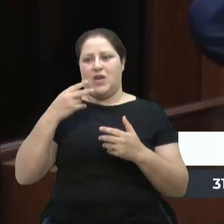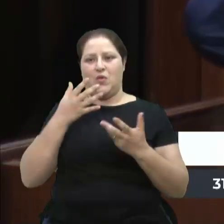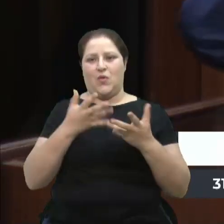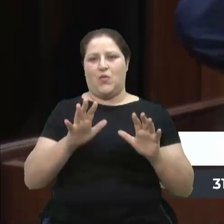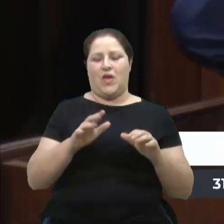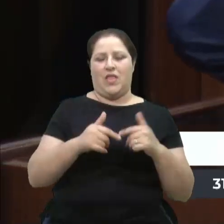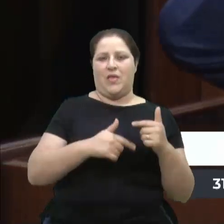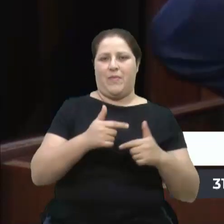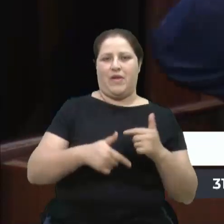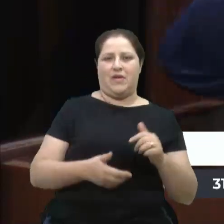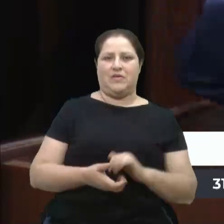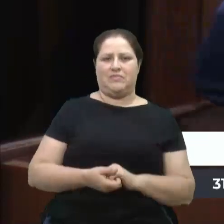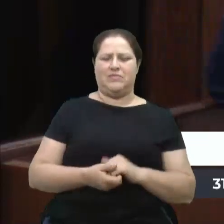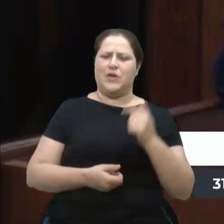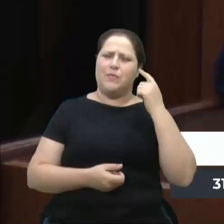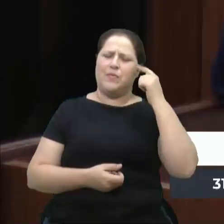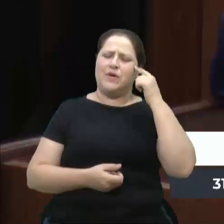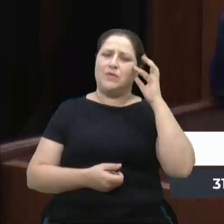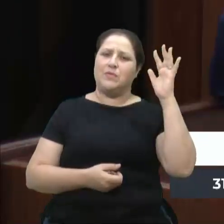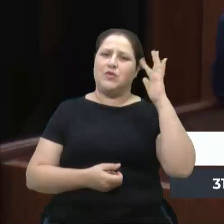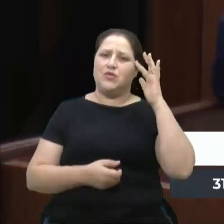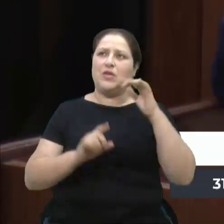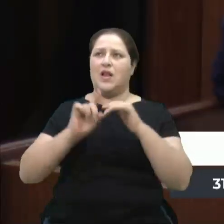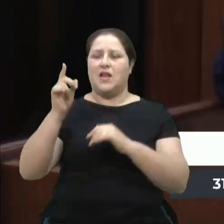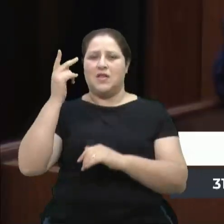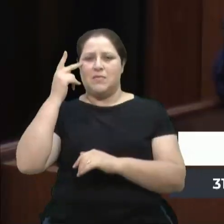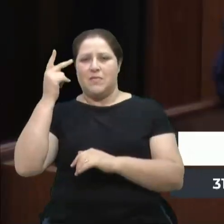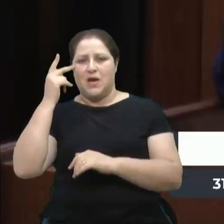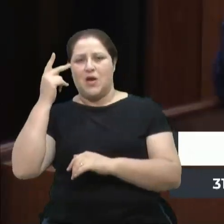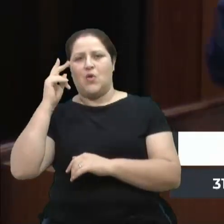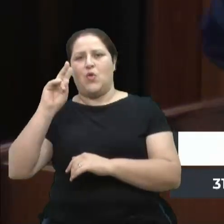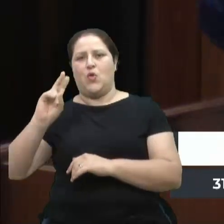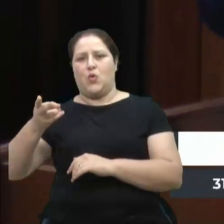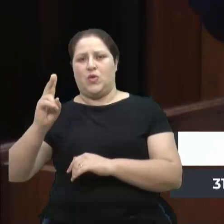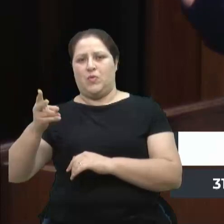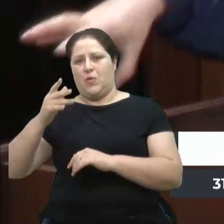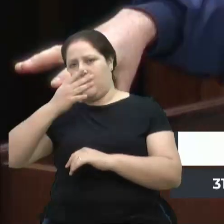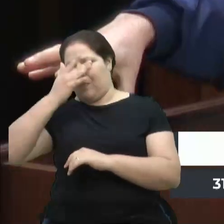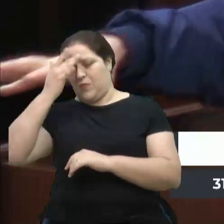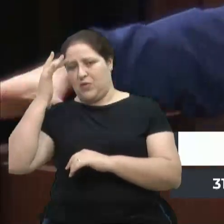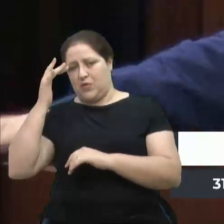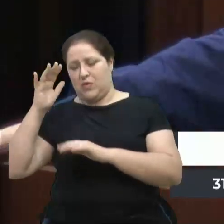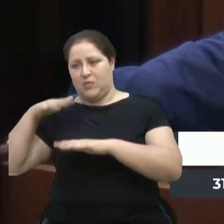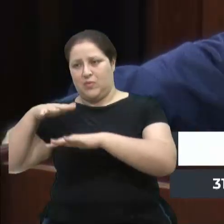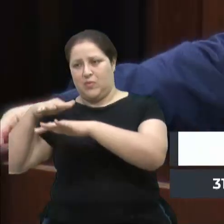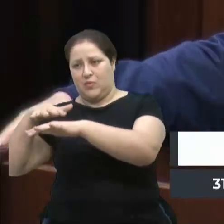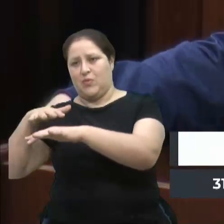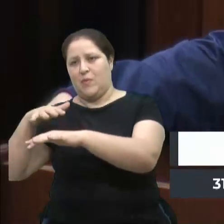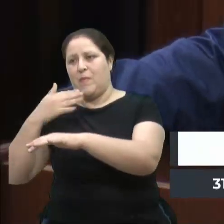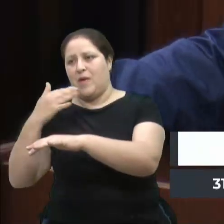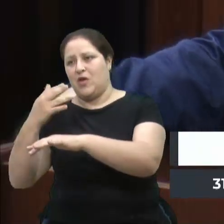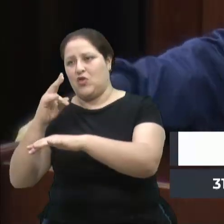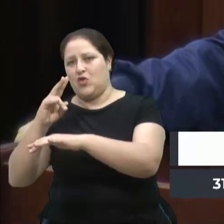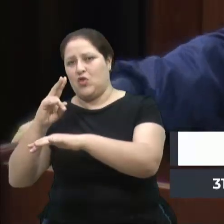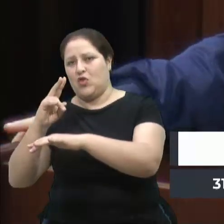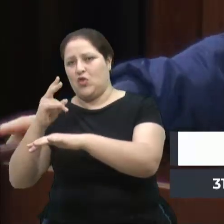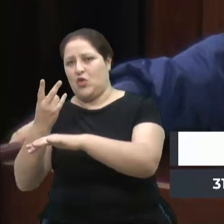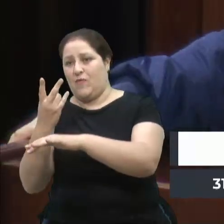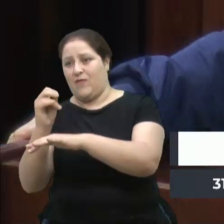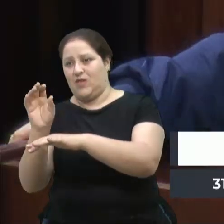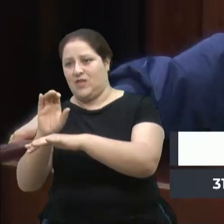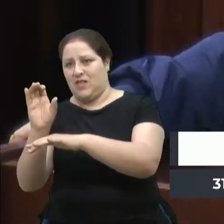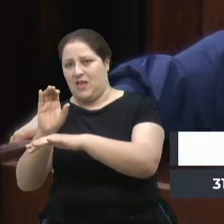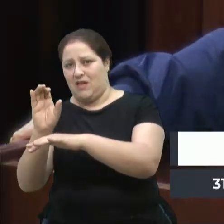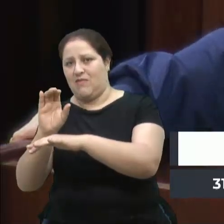fico pensando assim, olha, numa passagem de 20 centavos lá na Avenida Paulista, com 2.000 pessoas, nós tivemos a maior manifestação do Rio Grande do Sul